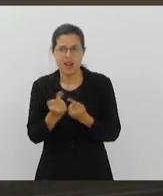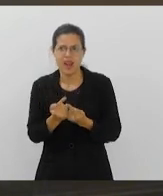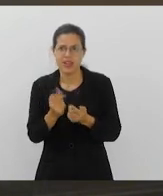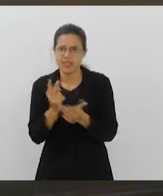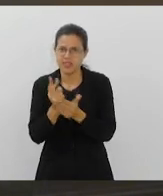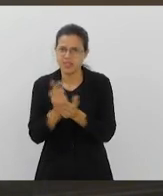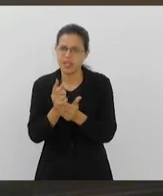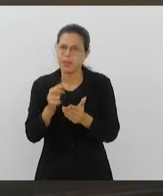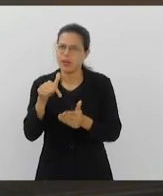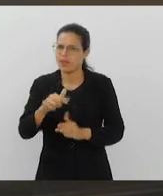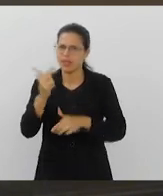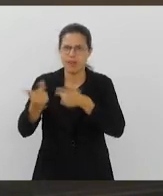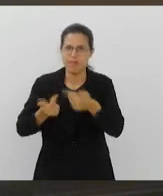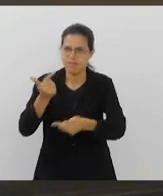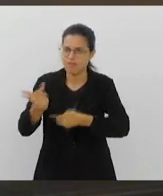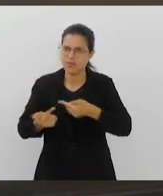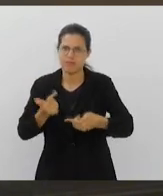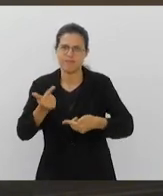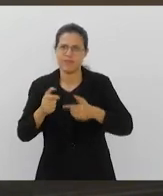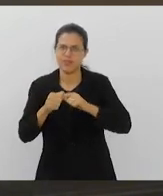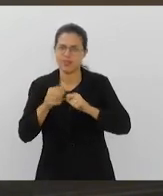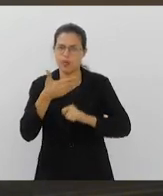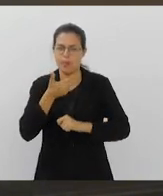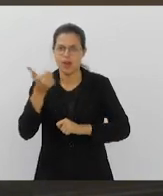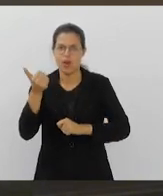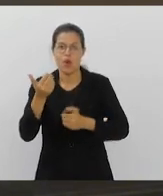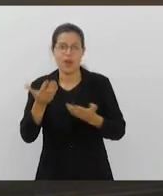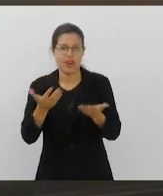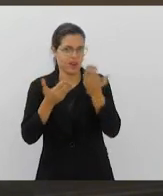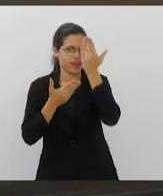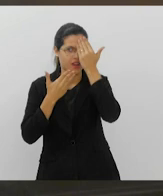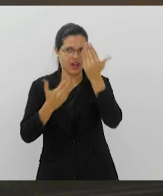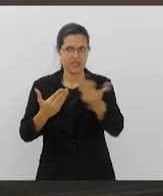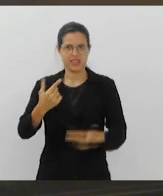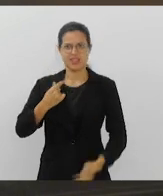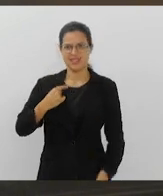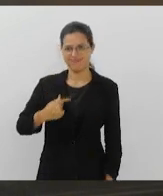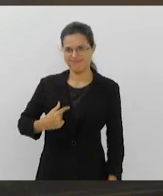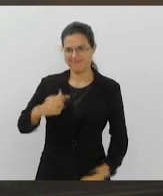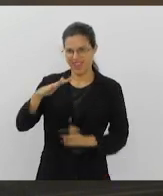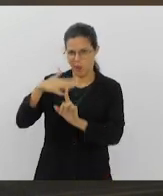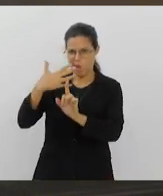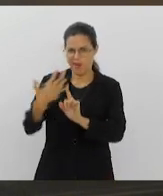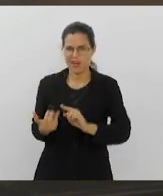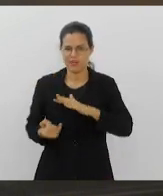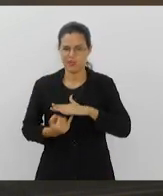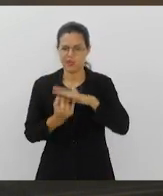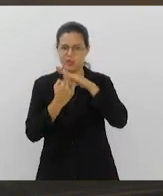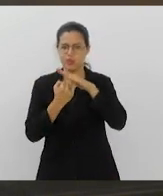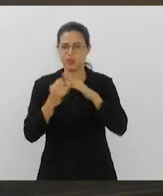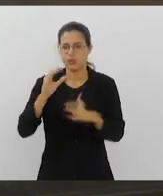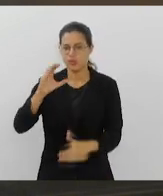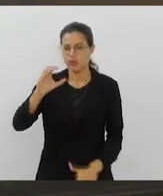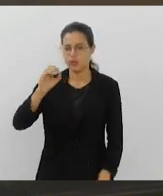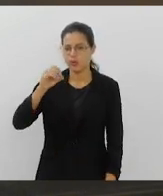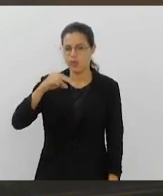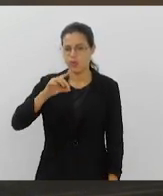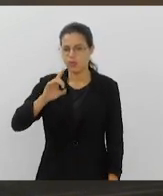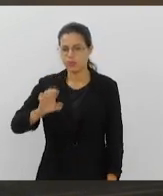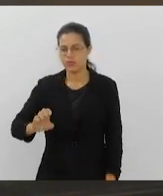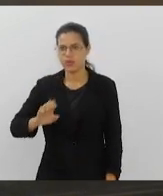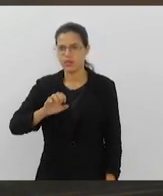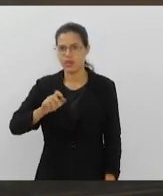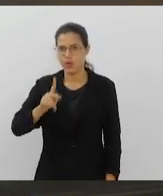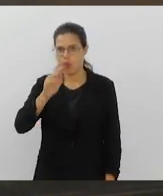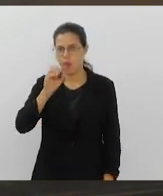de mim. Quero agradecer essa comenda, essa honraria do Instituto Internacional Conde Coma, representado